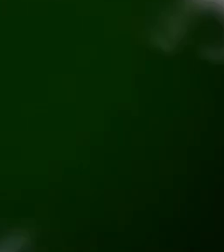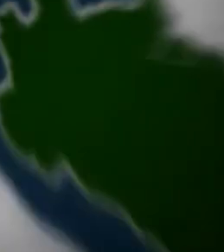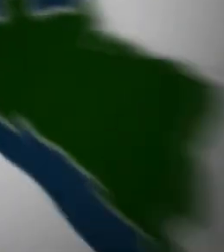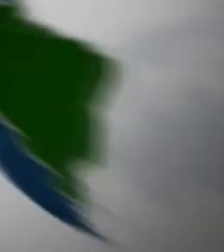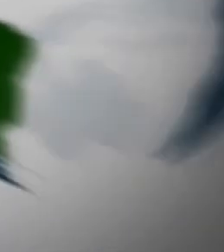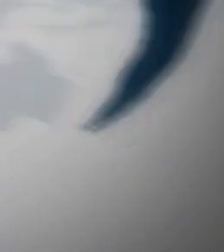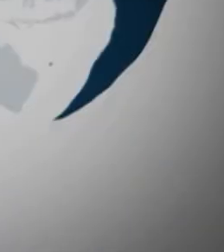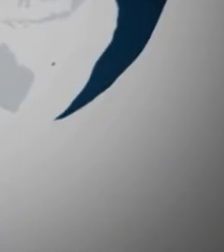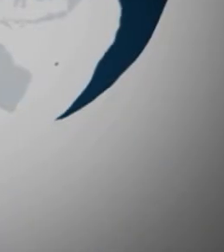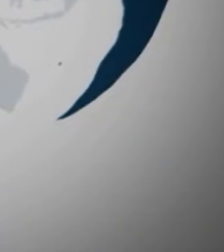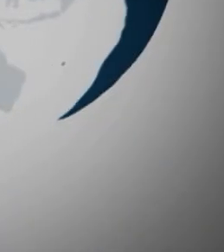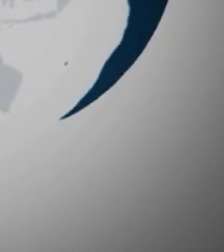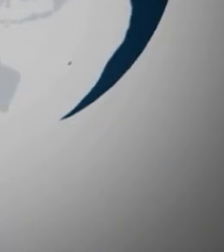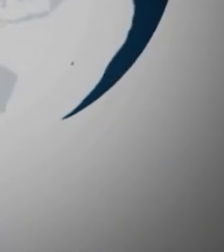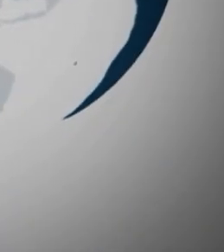e